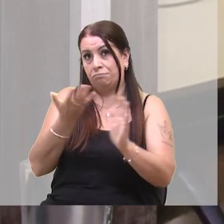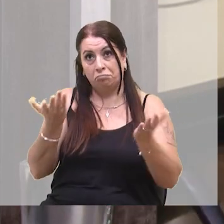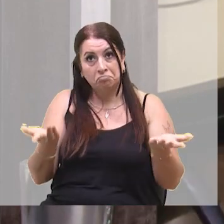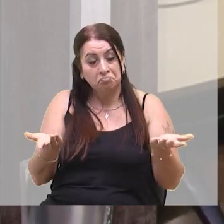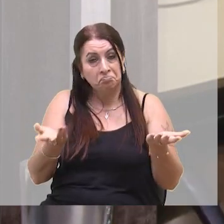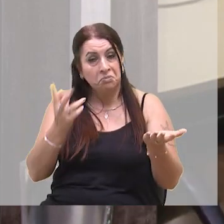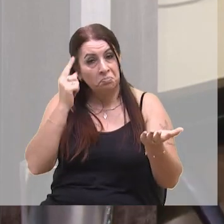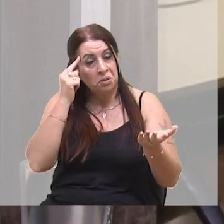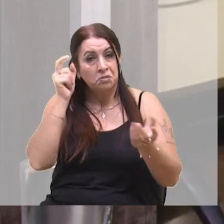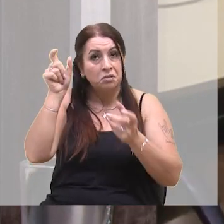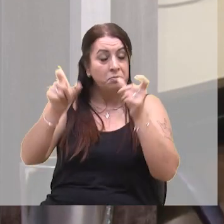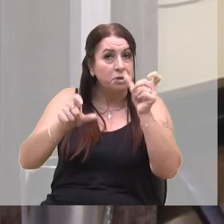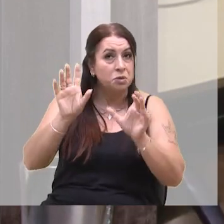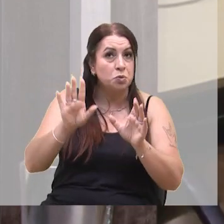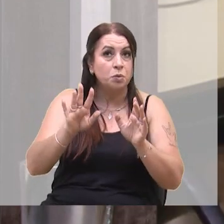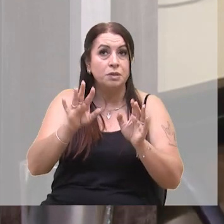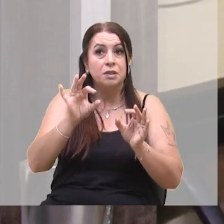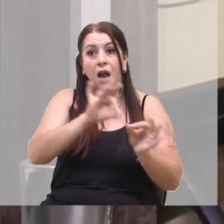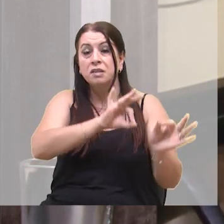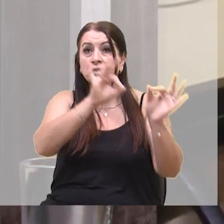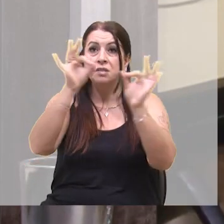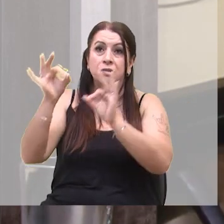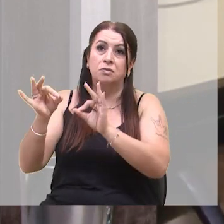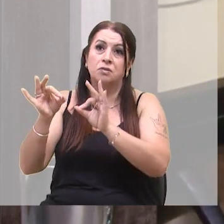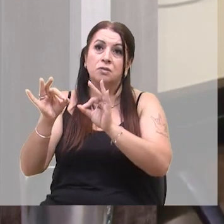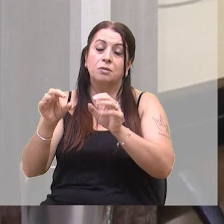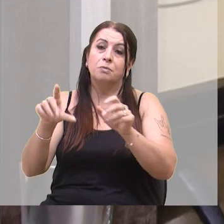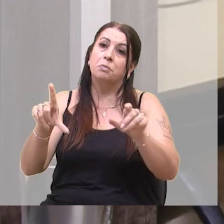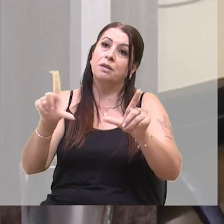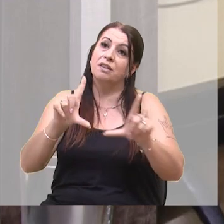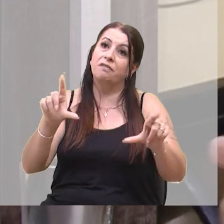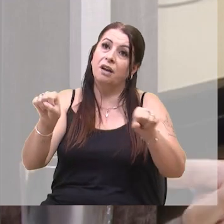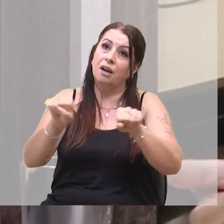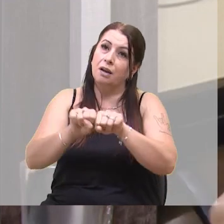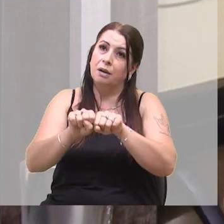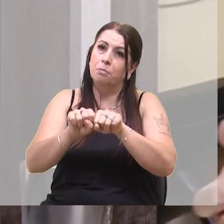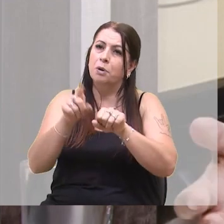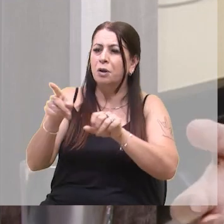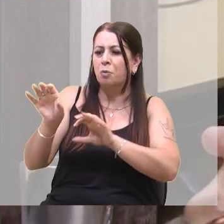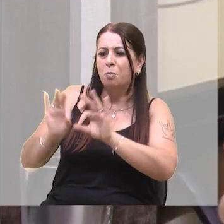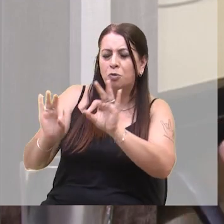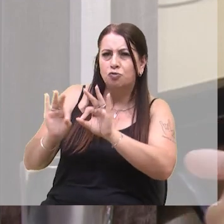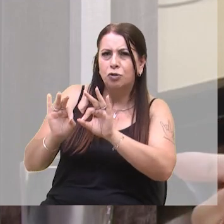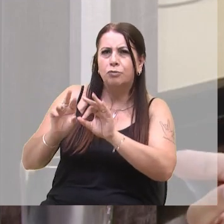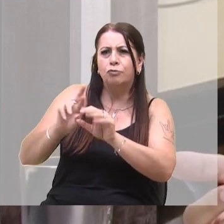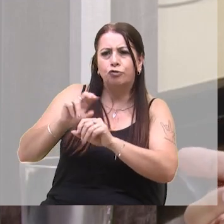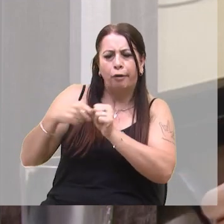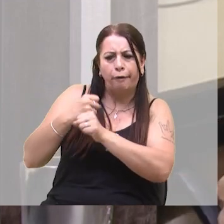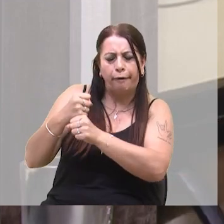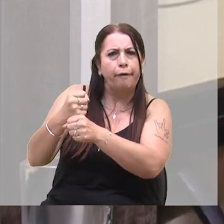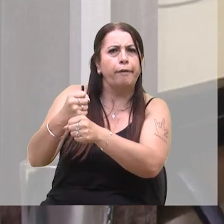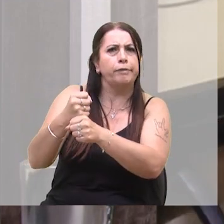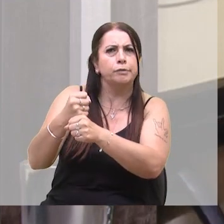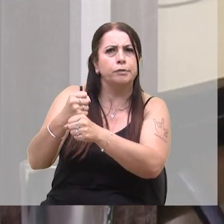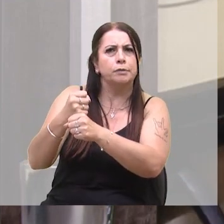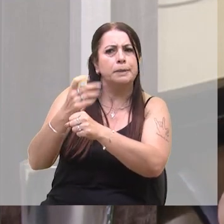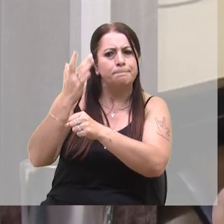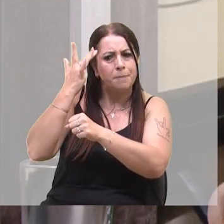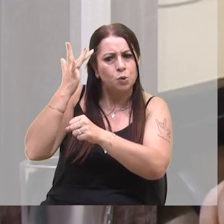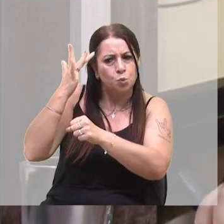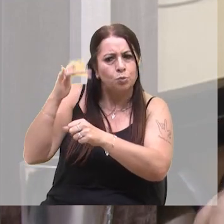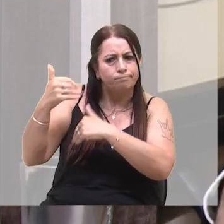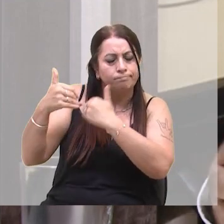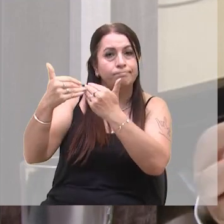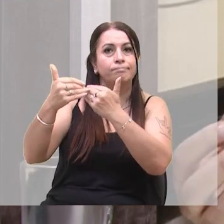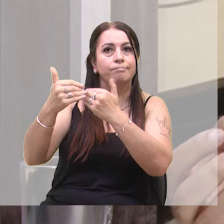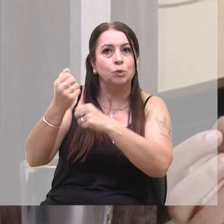do que necessariamente pelo seu próprio canal. Talvez raríssimas pessoas assistam ainda pela TV a cabo. E é todo um